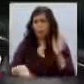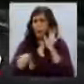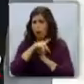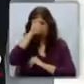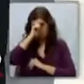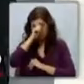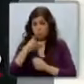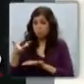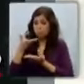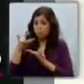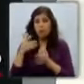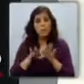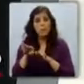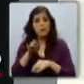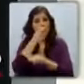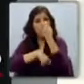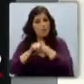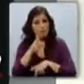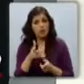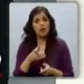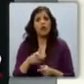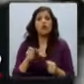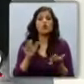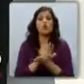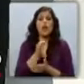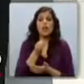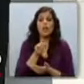e comuns na prática comercial. O Semanário Expresso avança